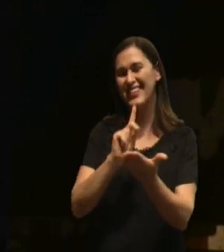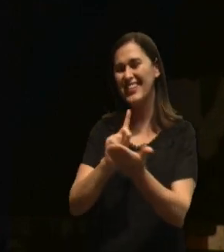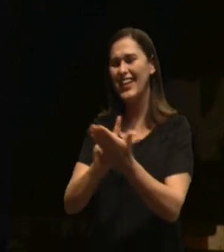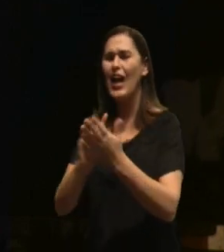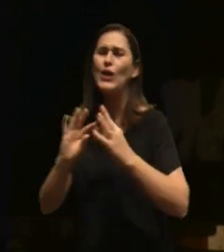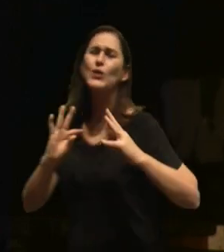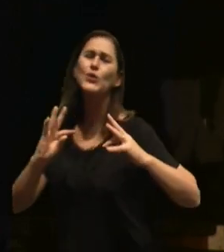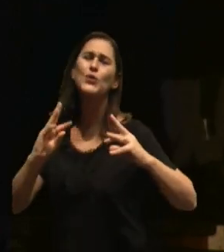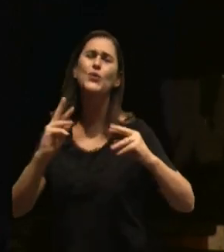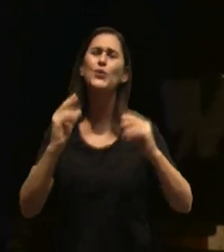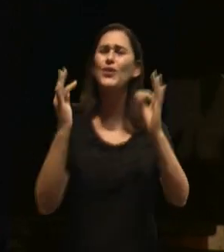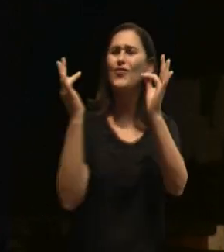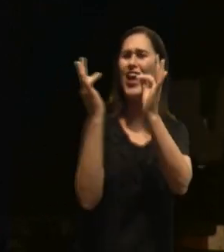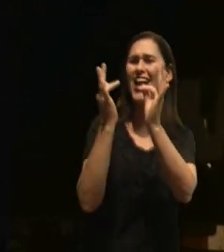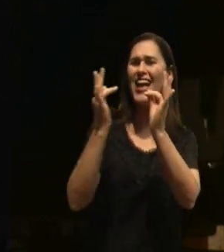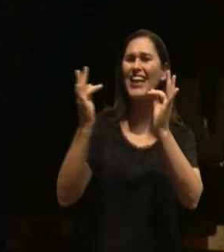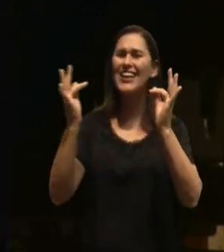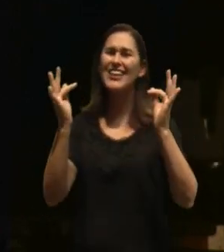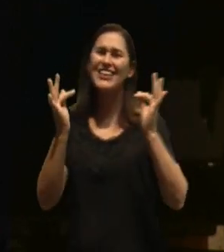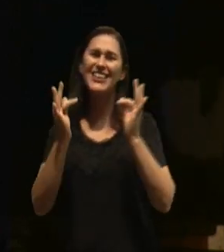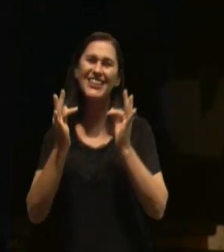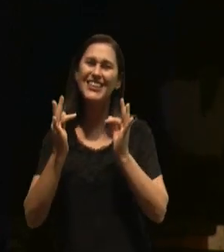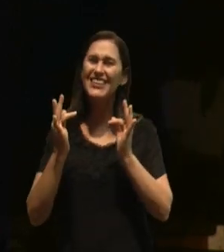tudo fica mais